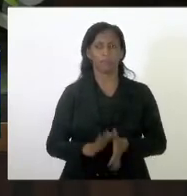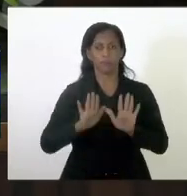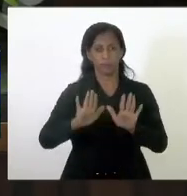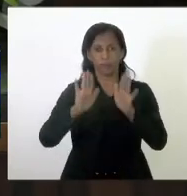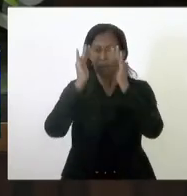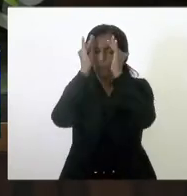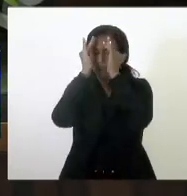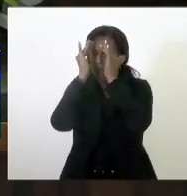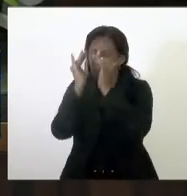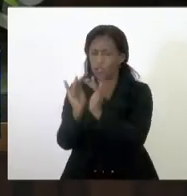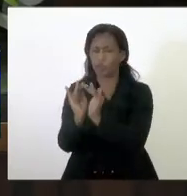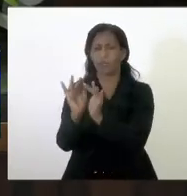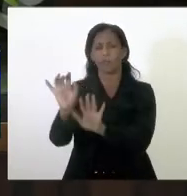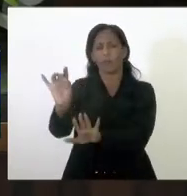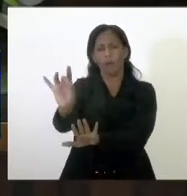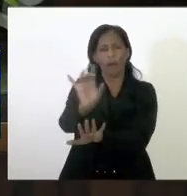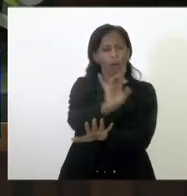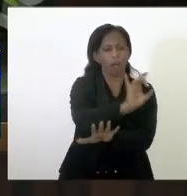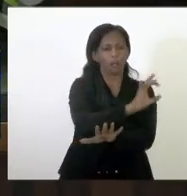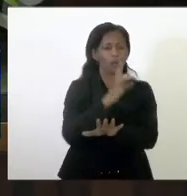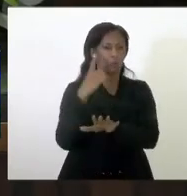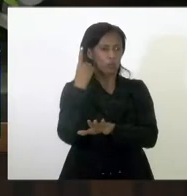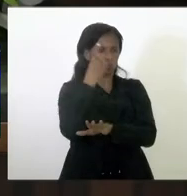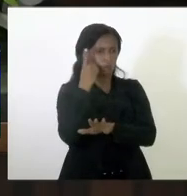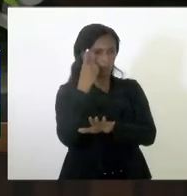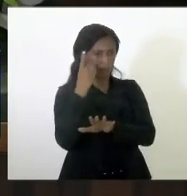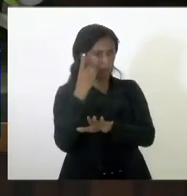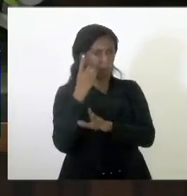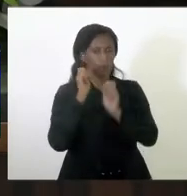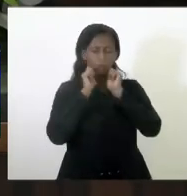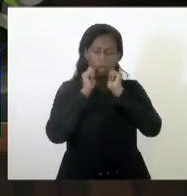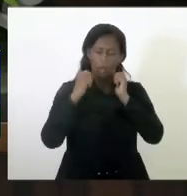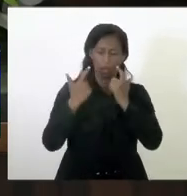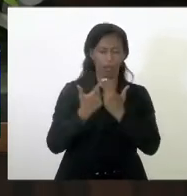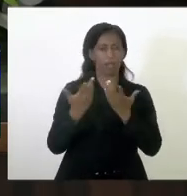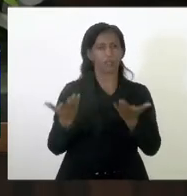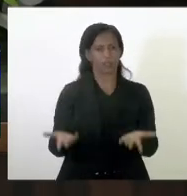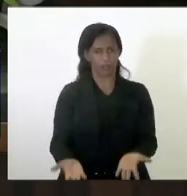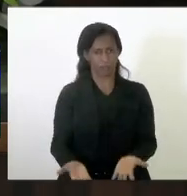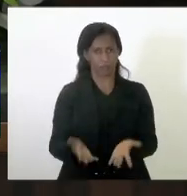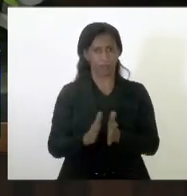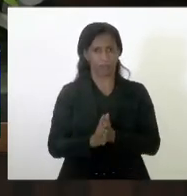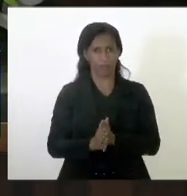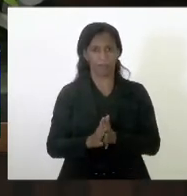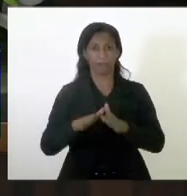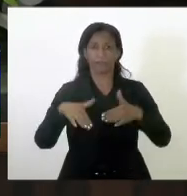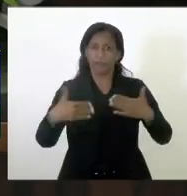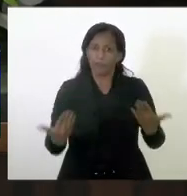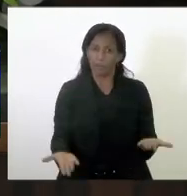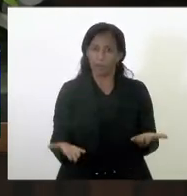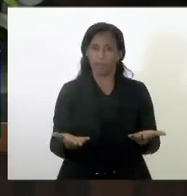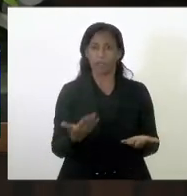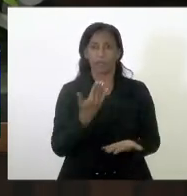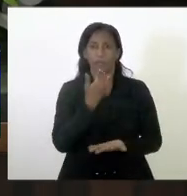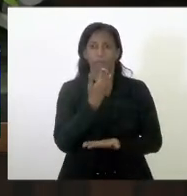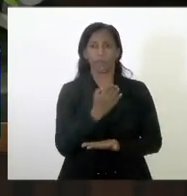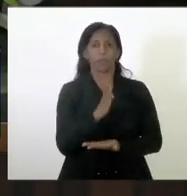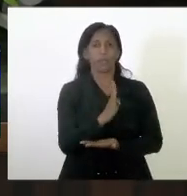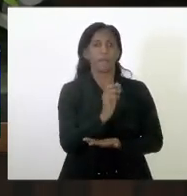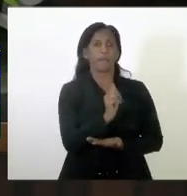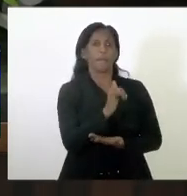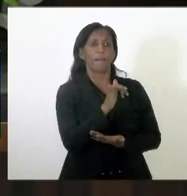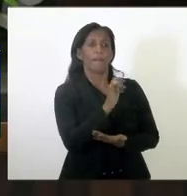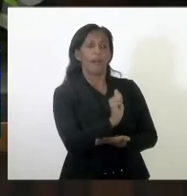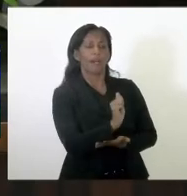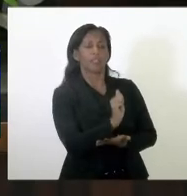respeitando o voto de cada um parlamentar, essa casa é assim. Sem problema. Então, questão da baixa diligência do Lula. E aqui é uma casa de